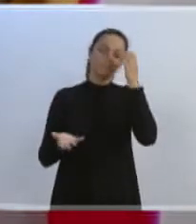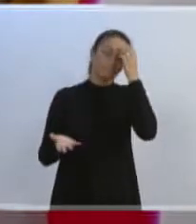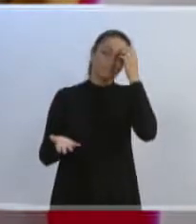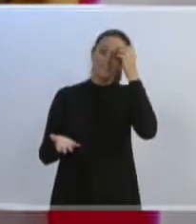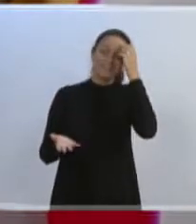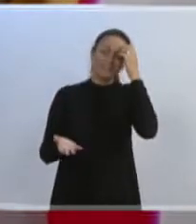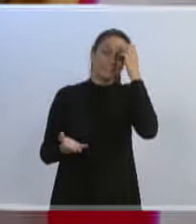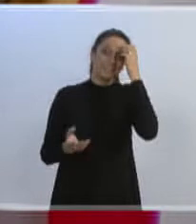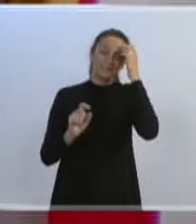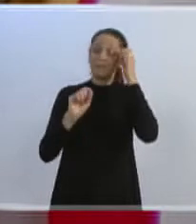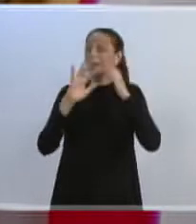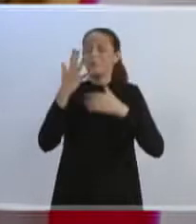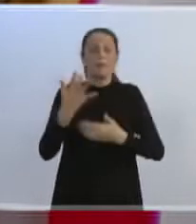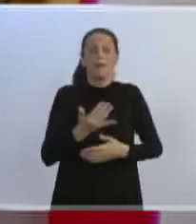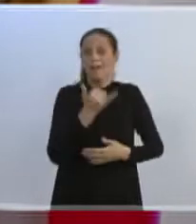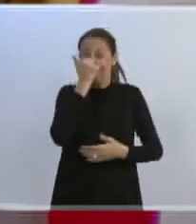morto.